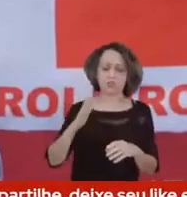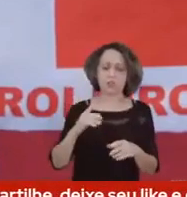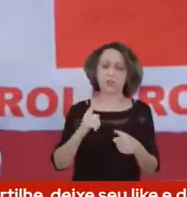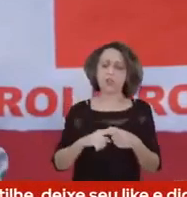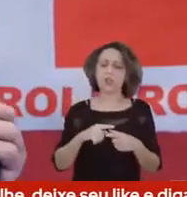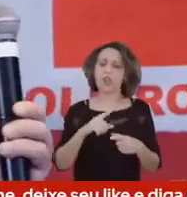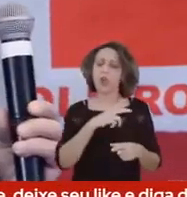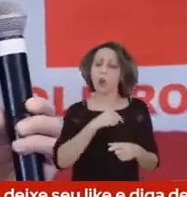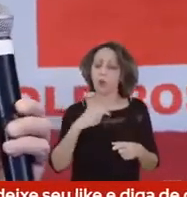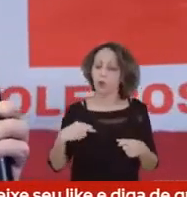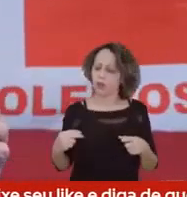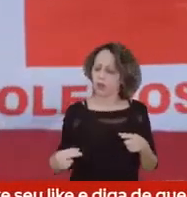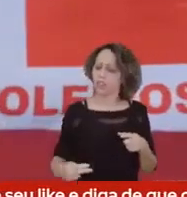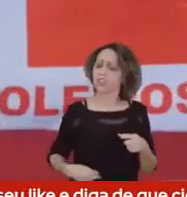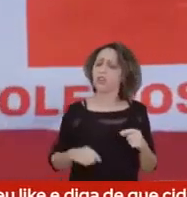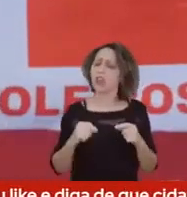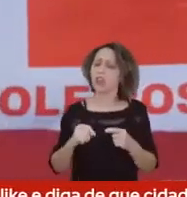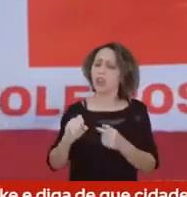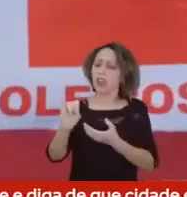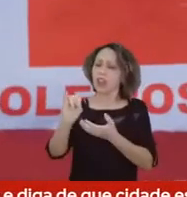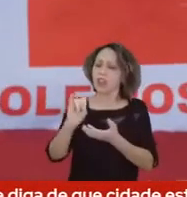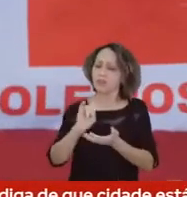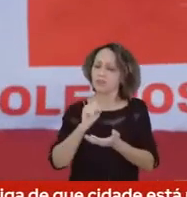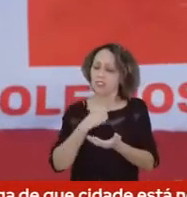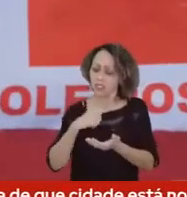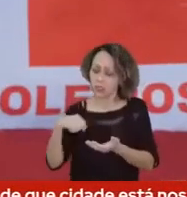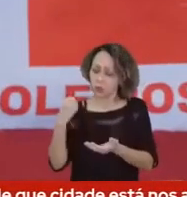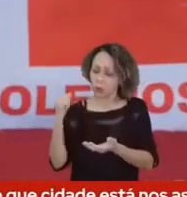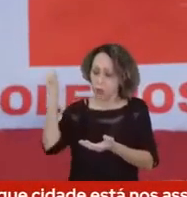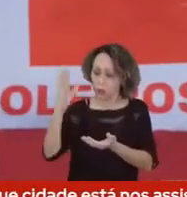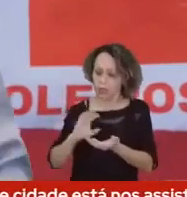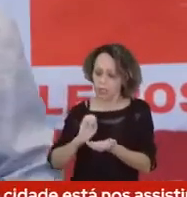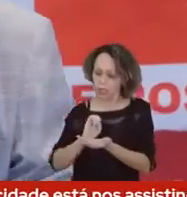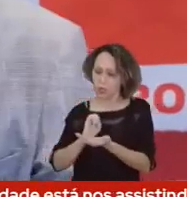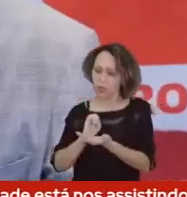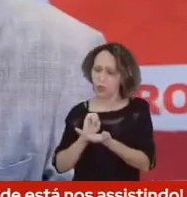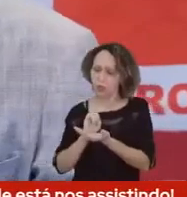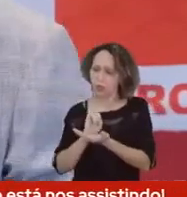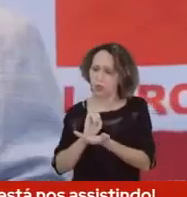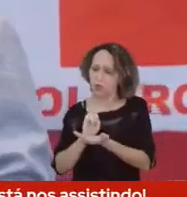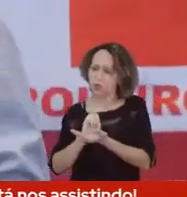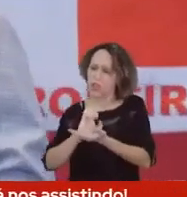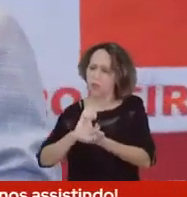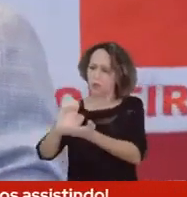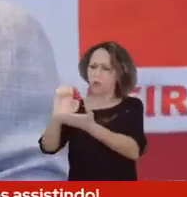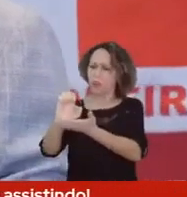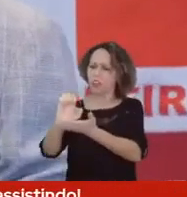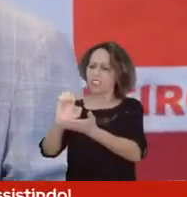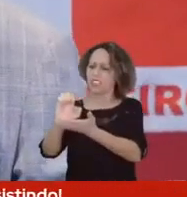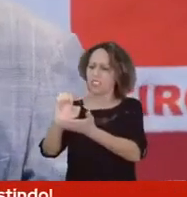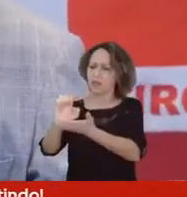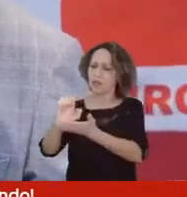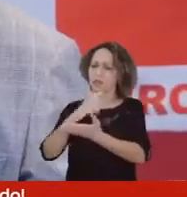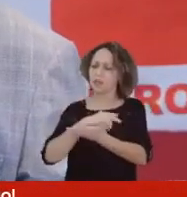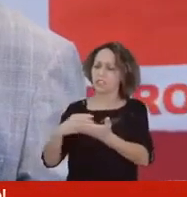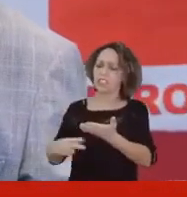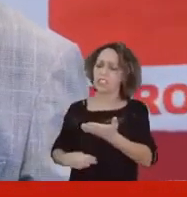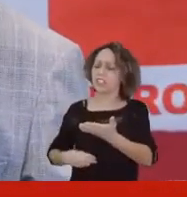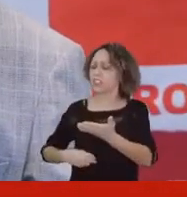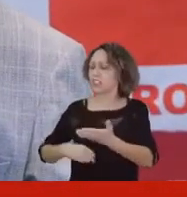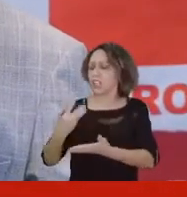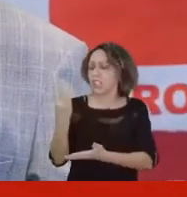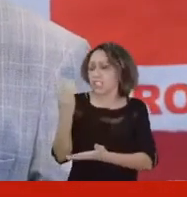Brasil 3 vezes mais que os Estados Unidos. Então, companheiros e companheiras, está nas nossas